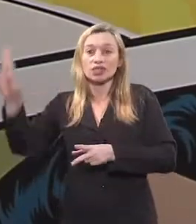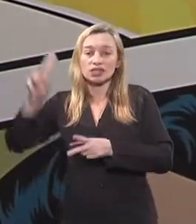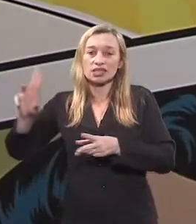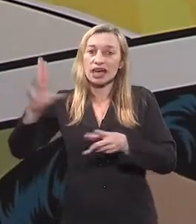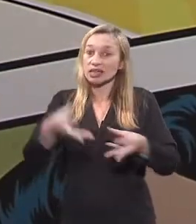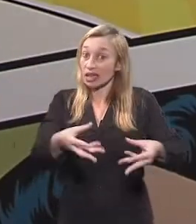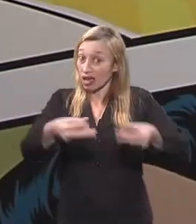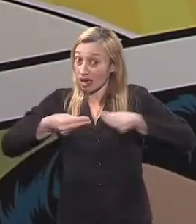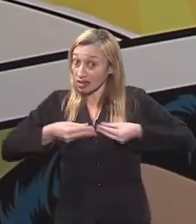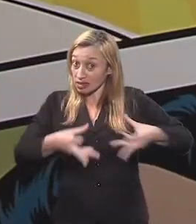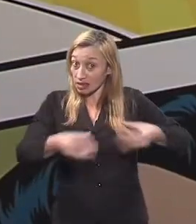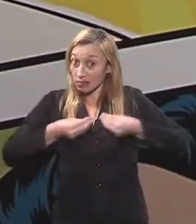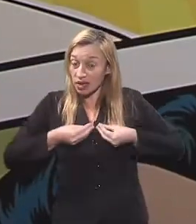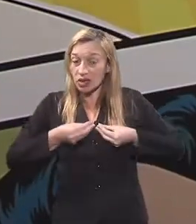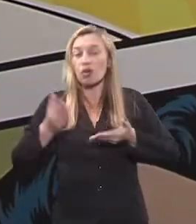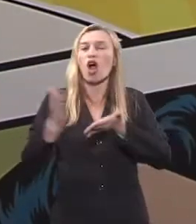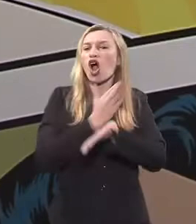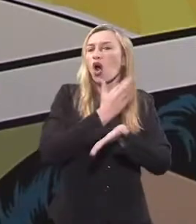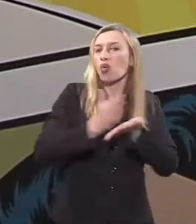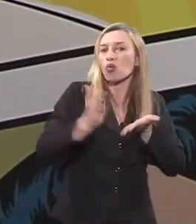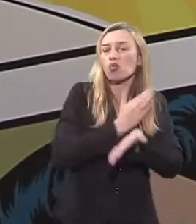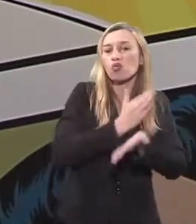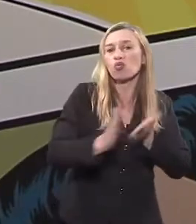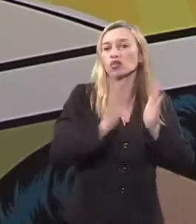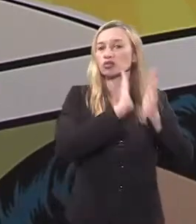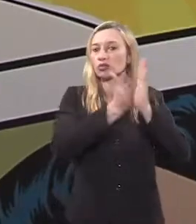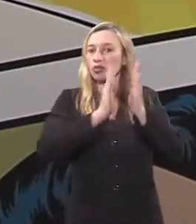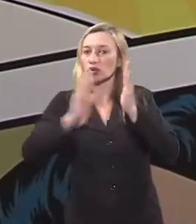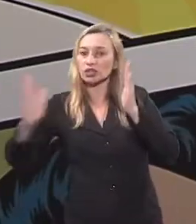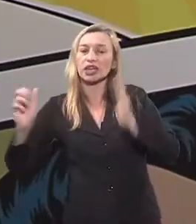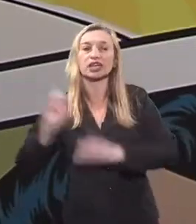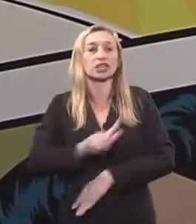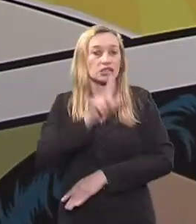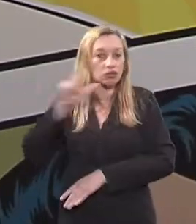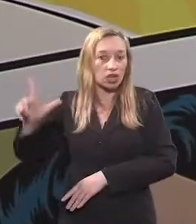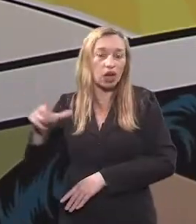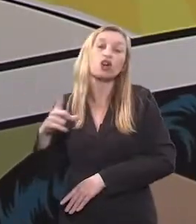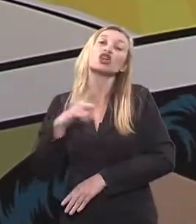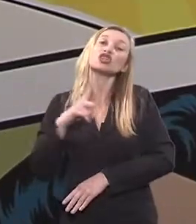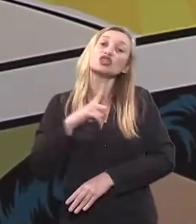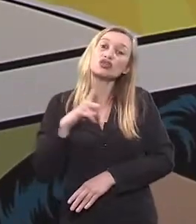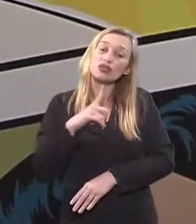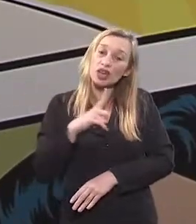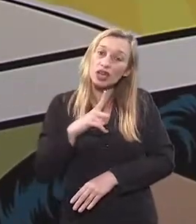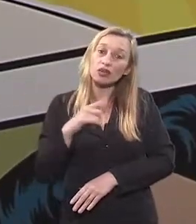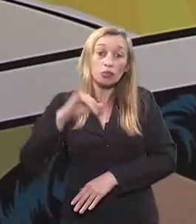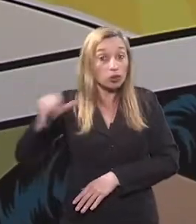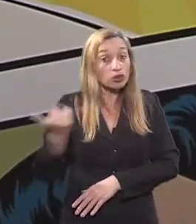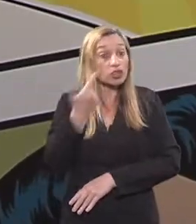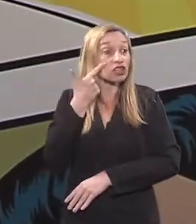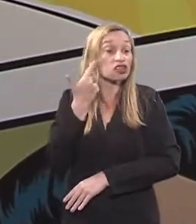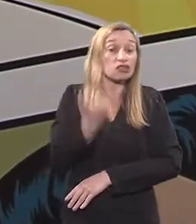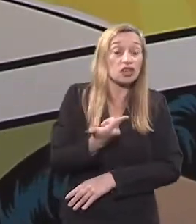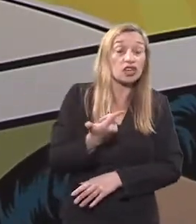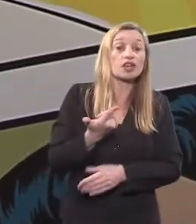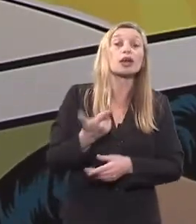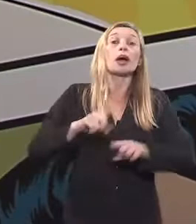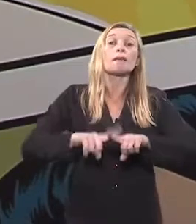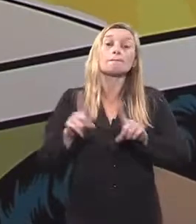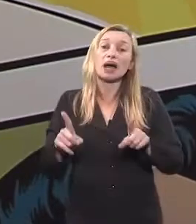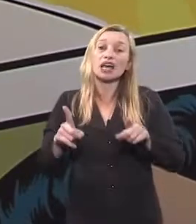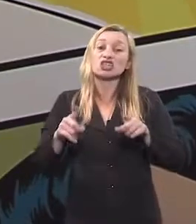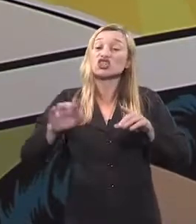receberam, algumas fontes, né, como Biblioteca Nacional, tiveram acesso, mas para